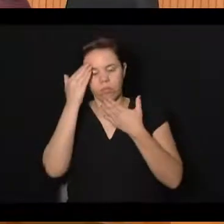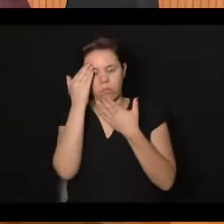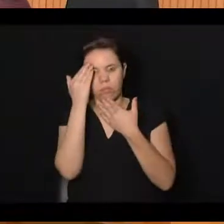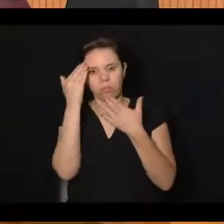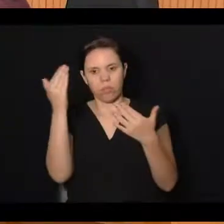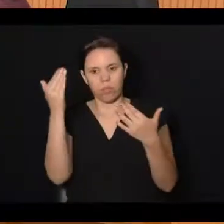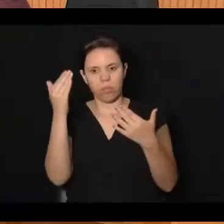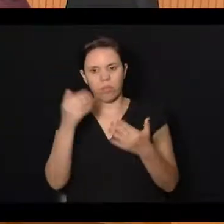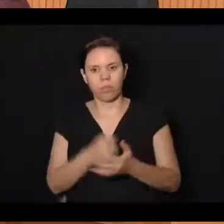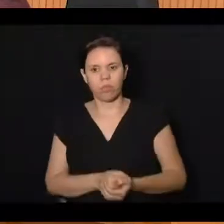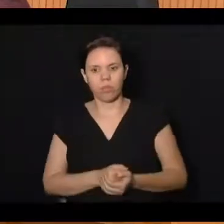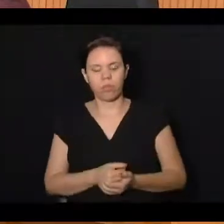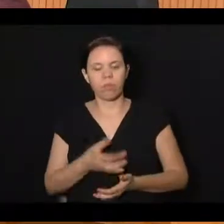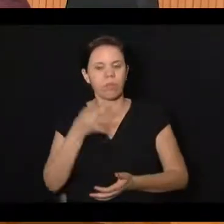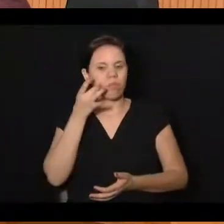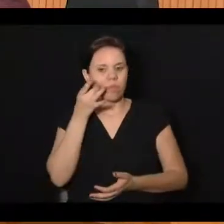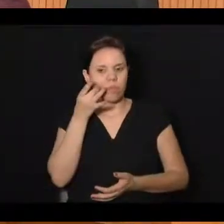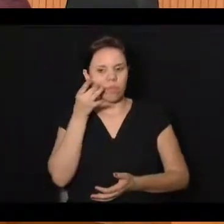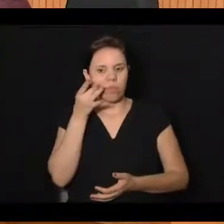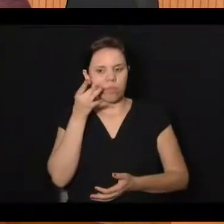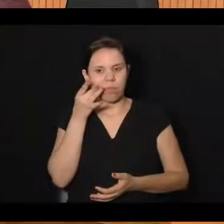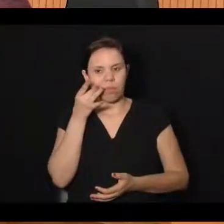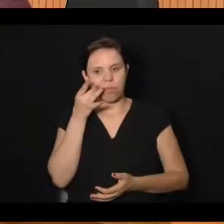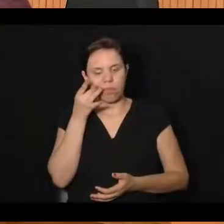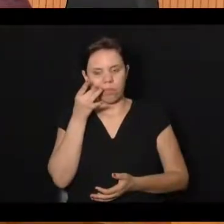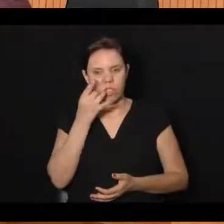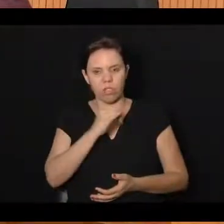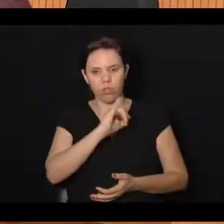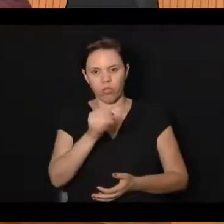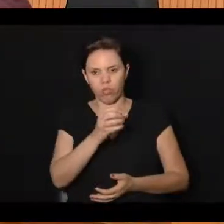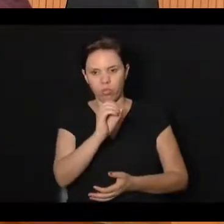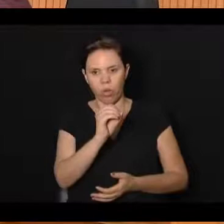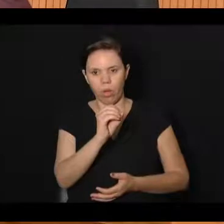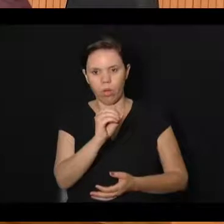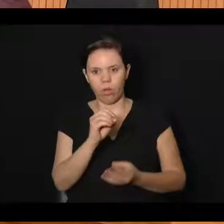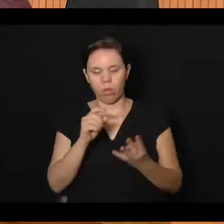a presença do joão